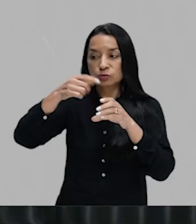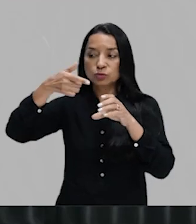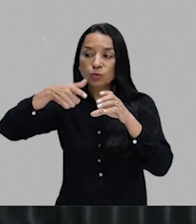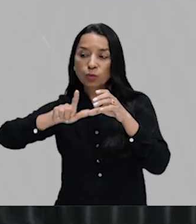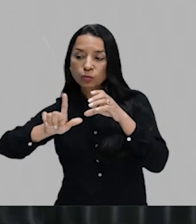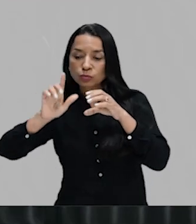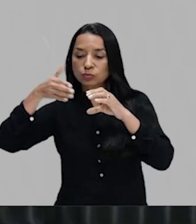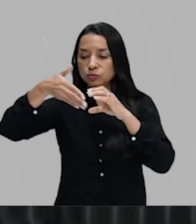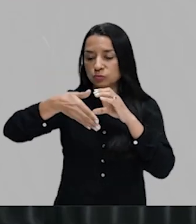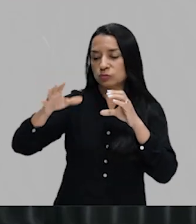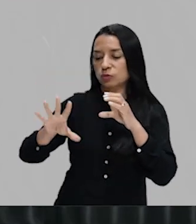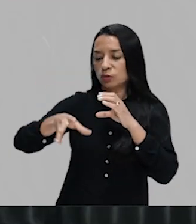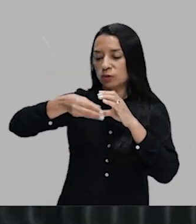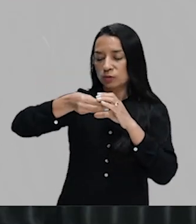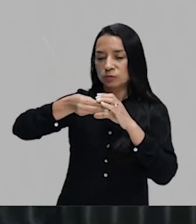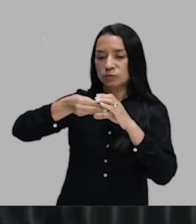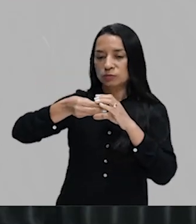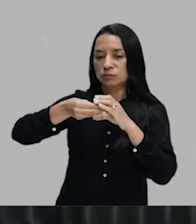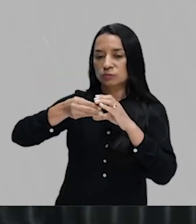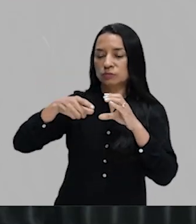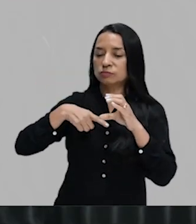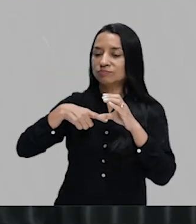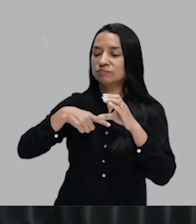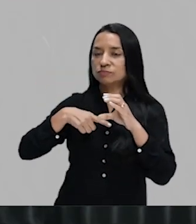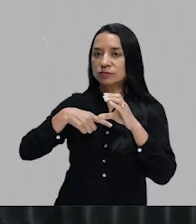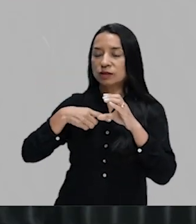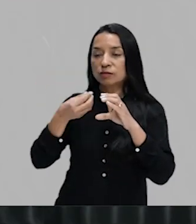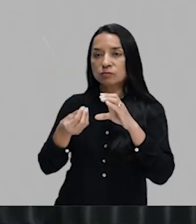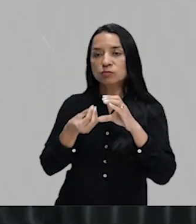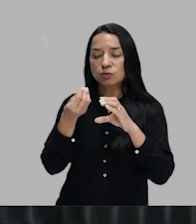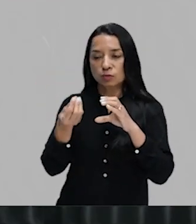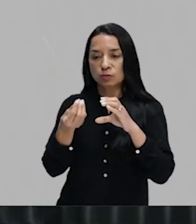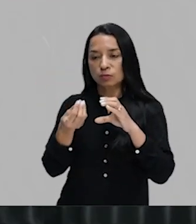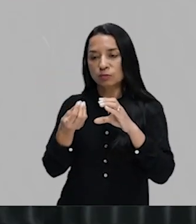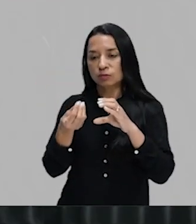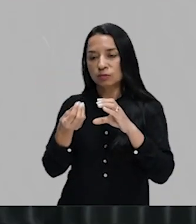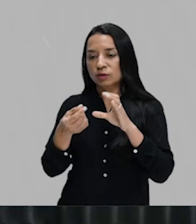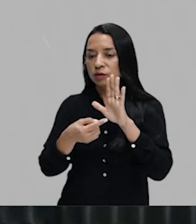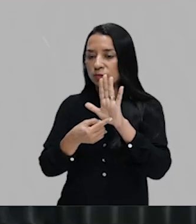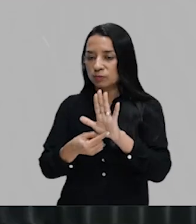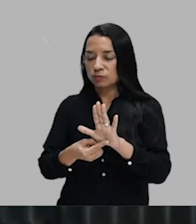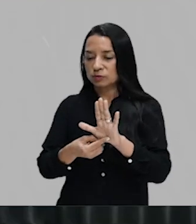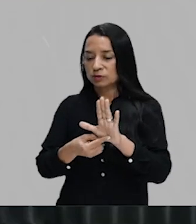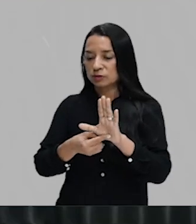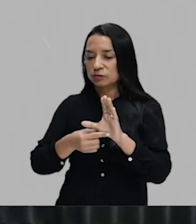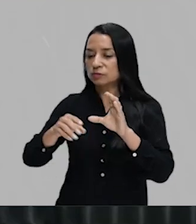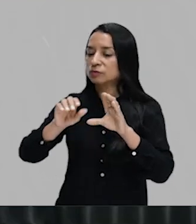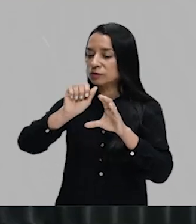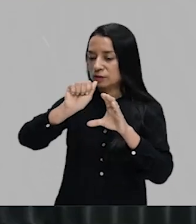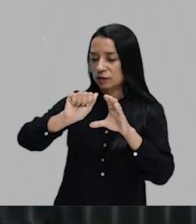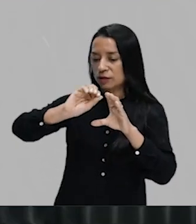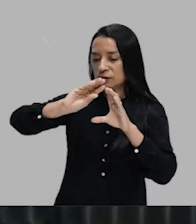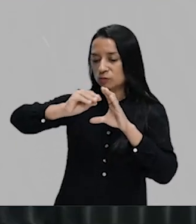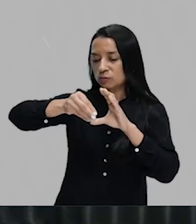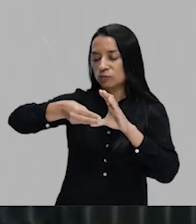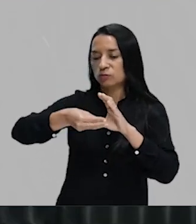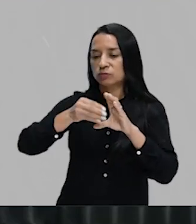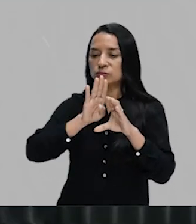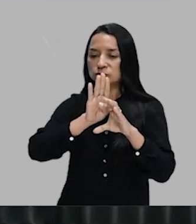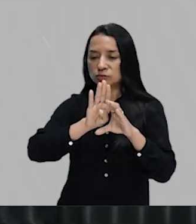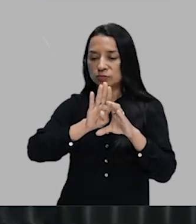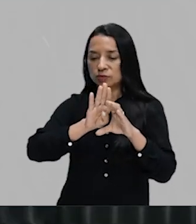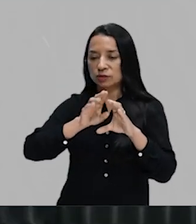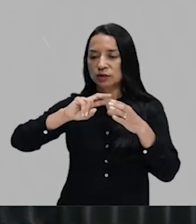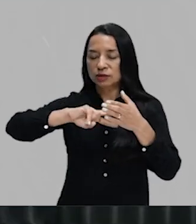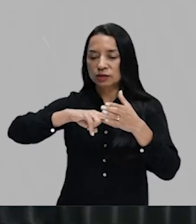conjunto dado, tá? E aí tem essa condição, né? Quando é afirmado que A é subconjunto de B, significa dizer que